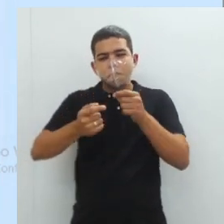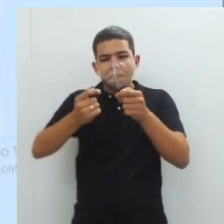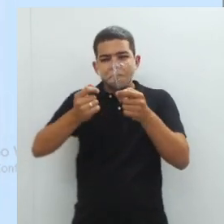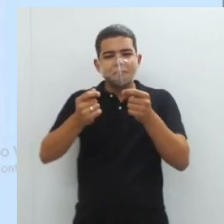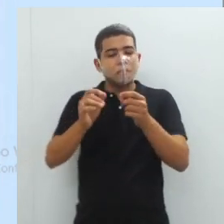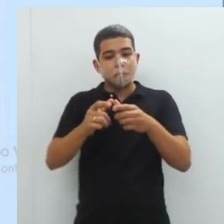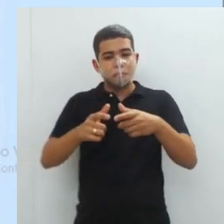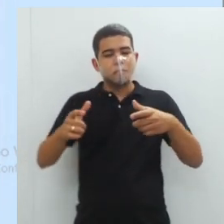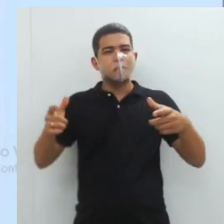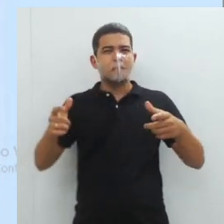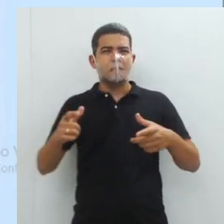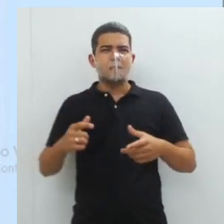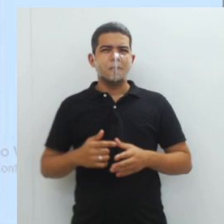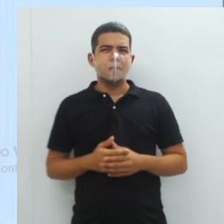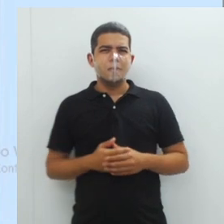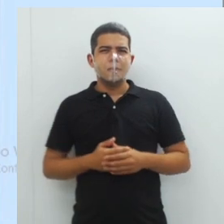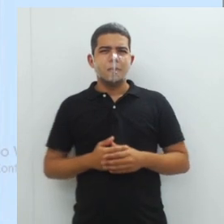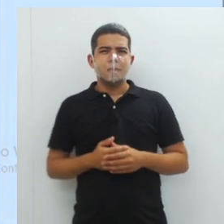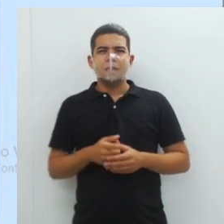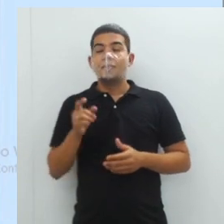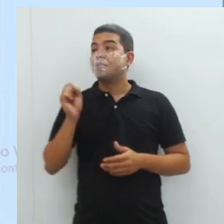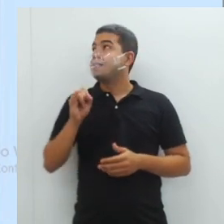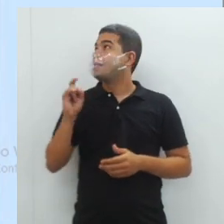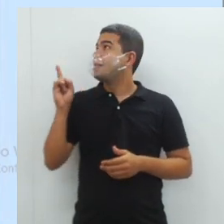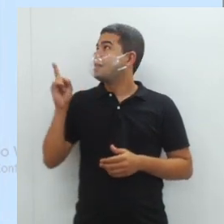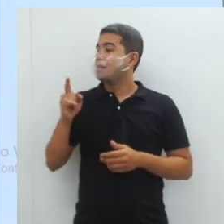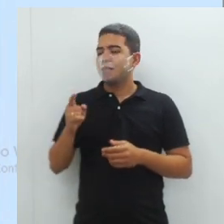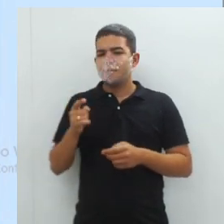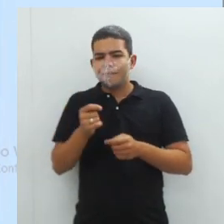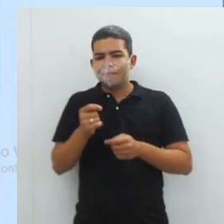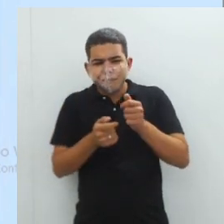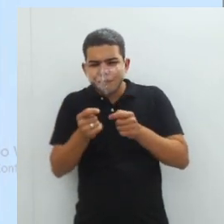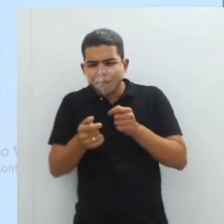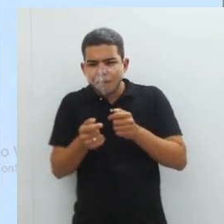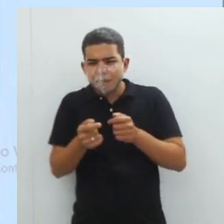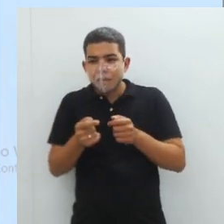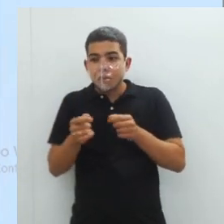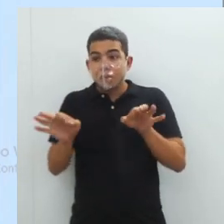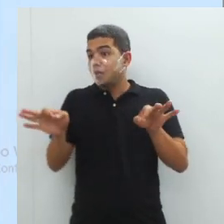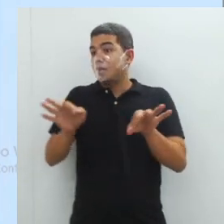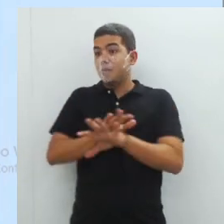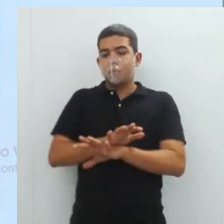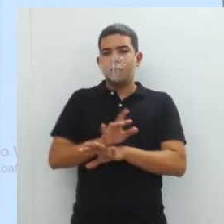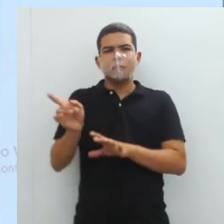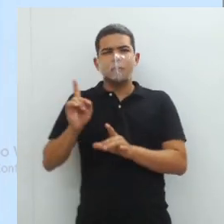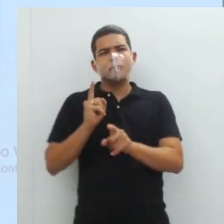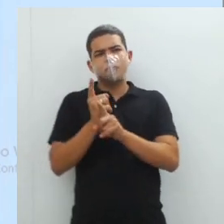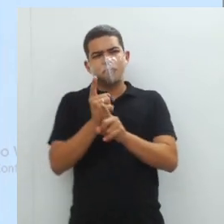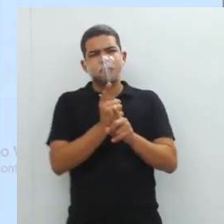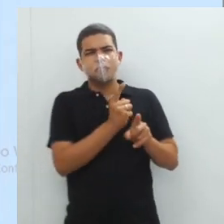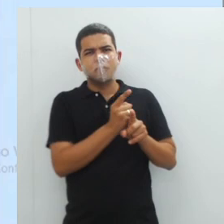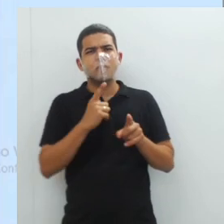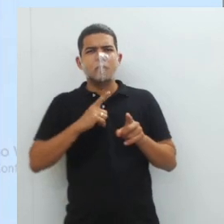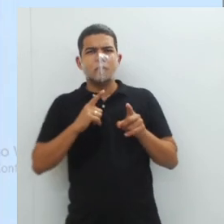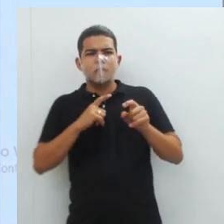só deixar de existir no planeta, mas foi encontrado alguns animais em cativeiros. E agora está sendo feita a